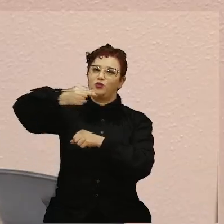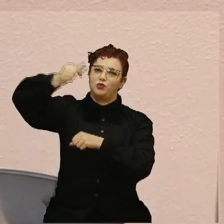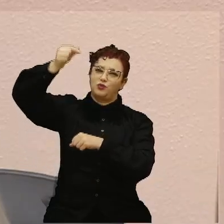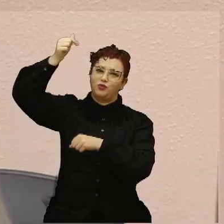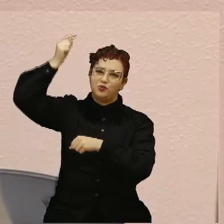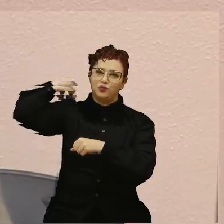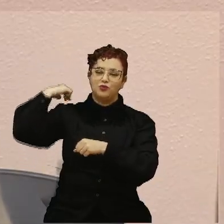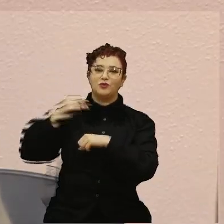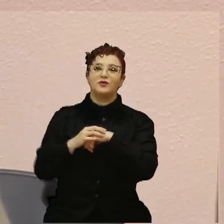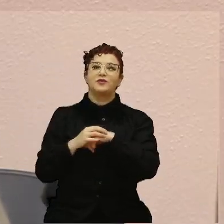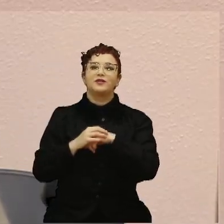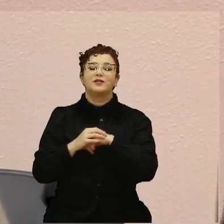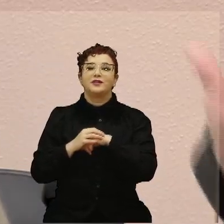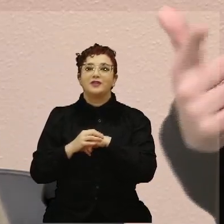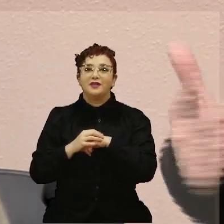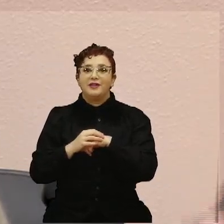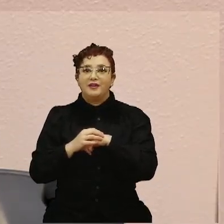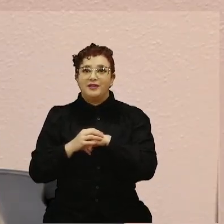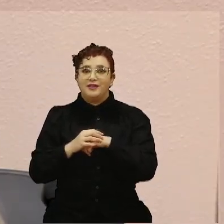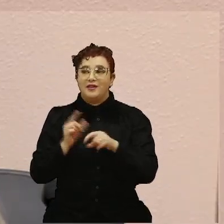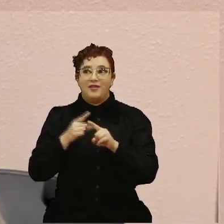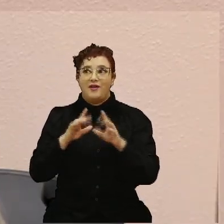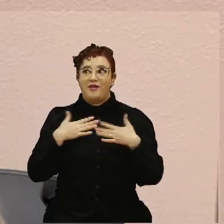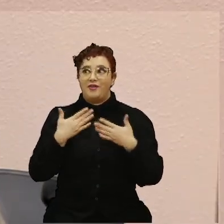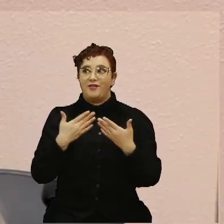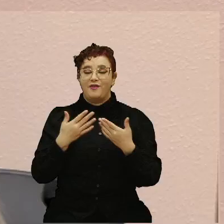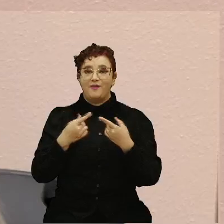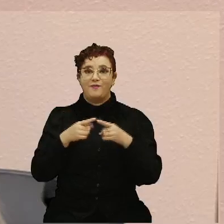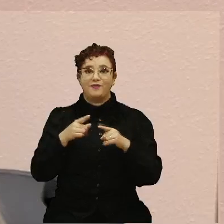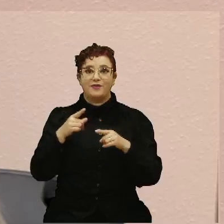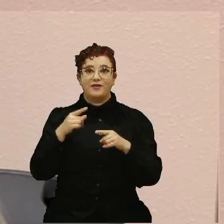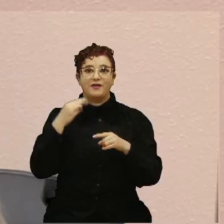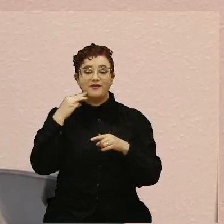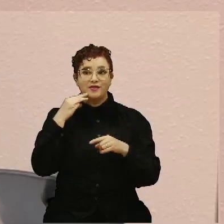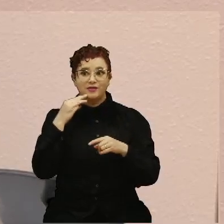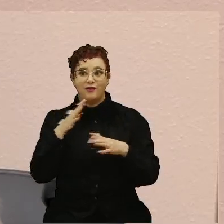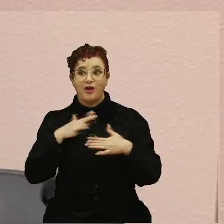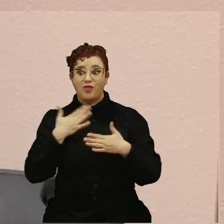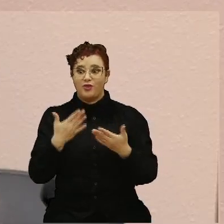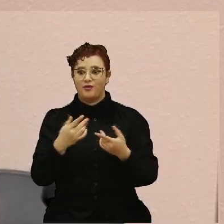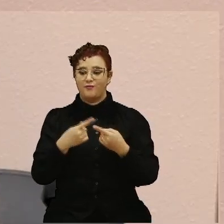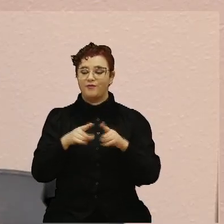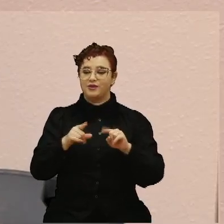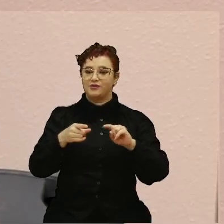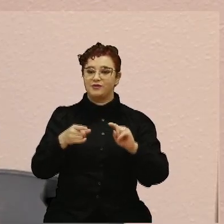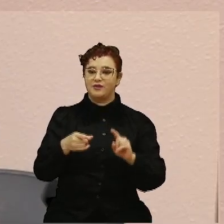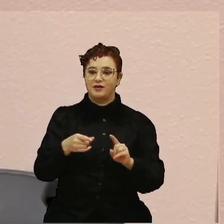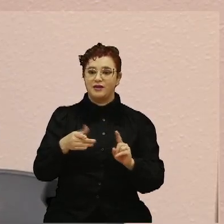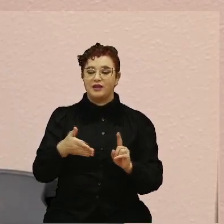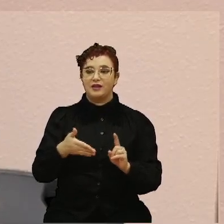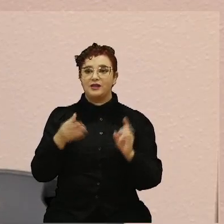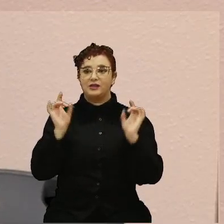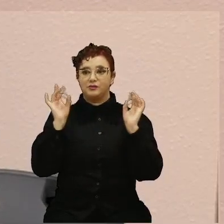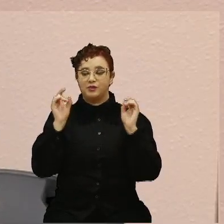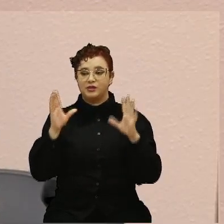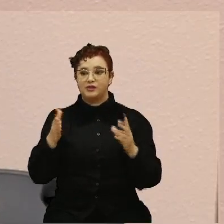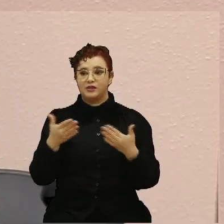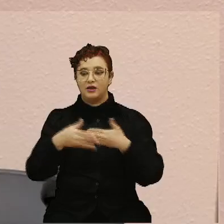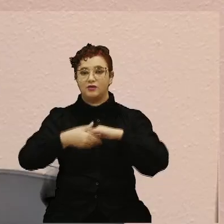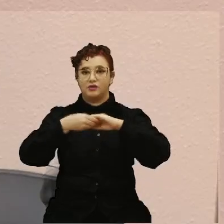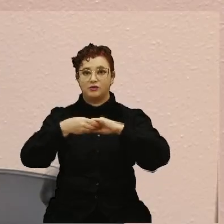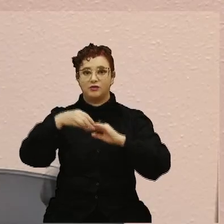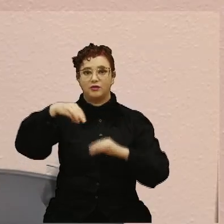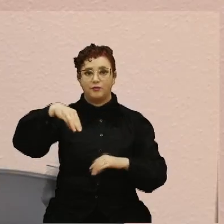atrás. E não, o que me surpreende, vereadora Marisol, é que aqui eu vou fazer uma saudação especial aos alunos, a